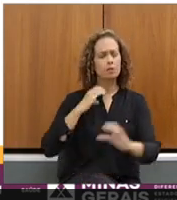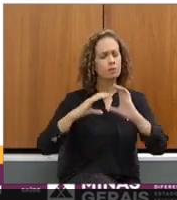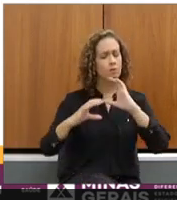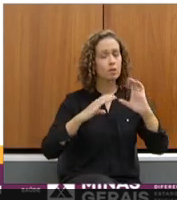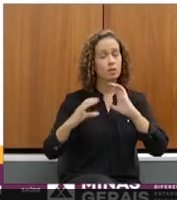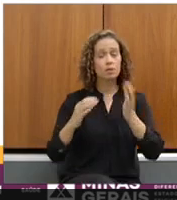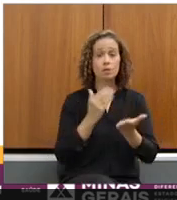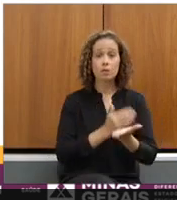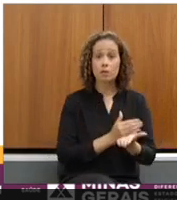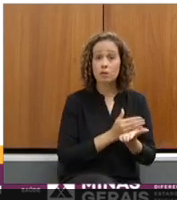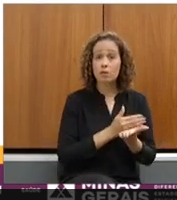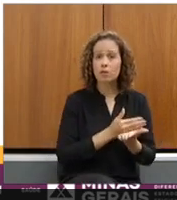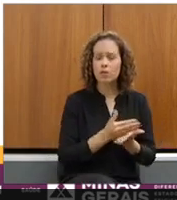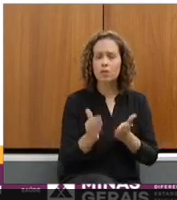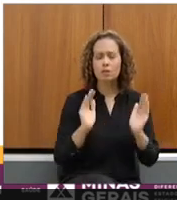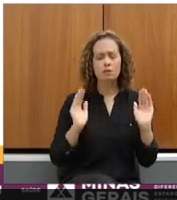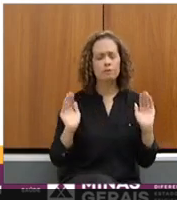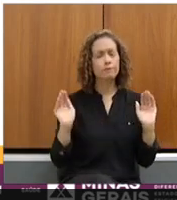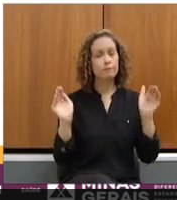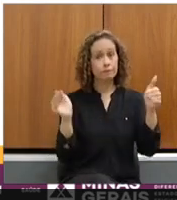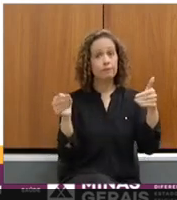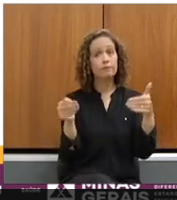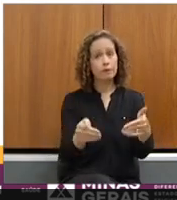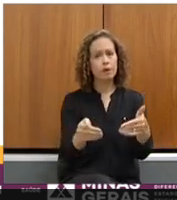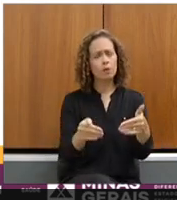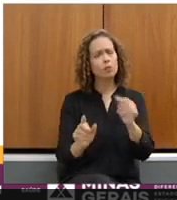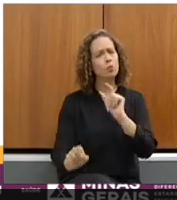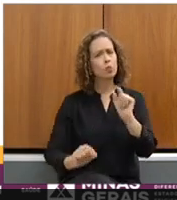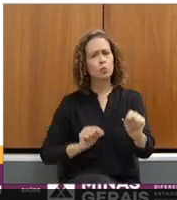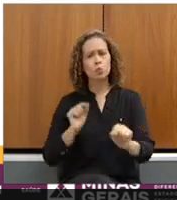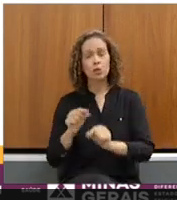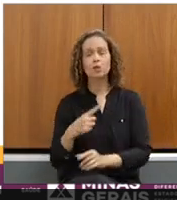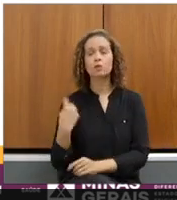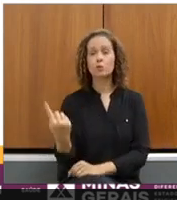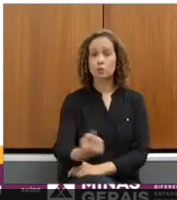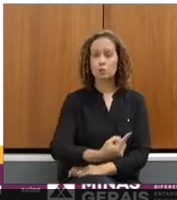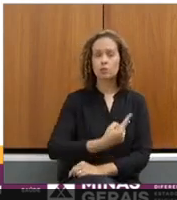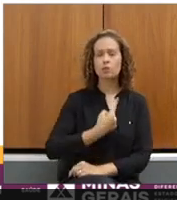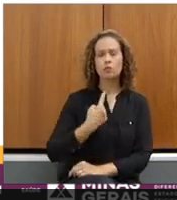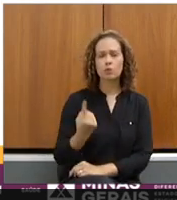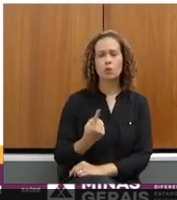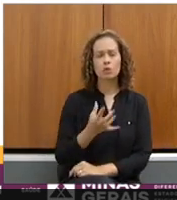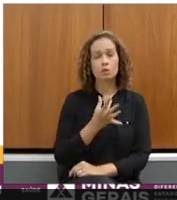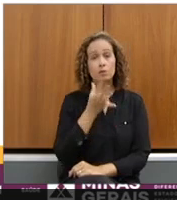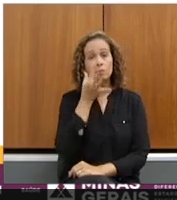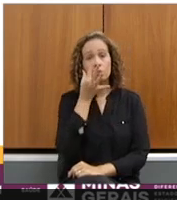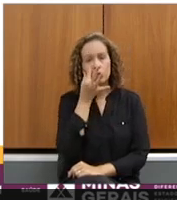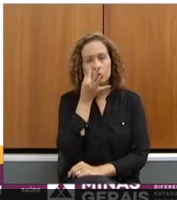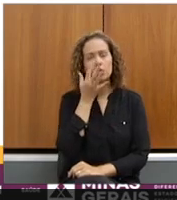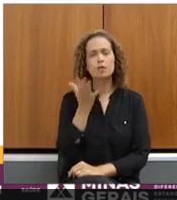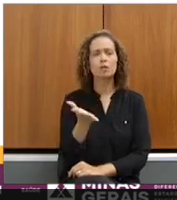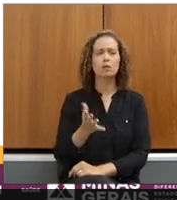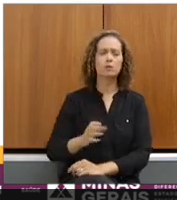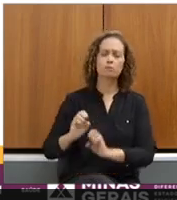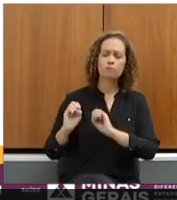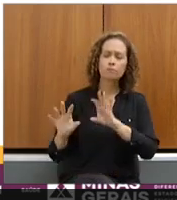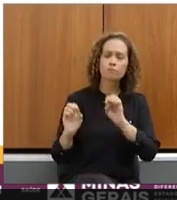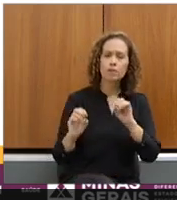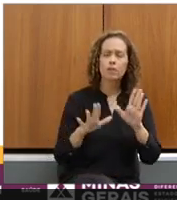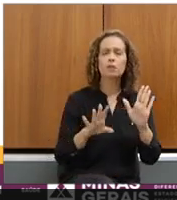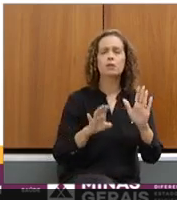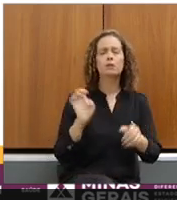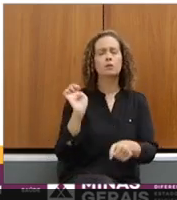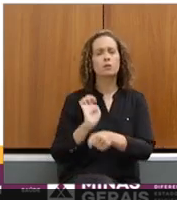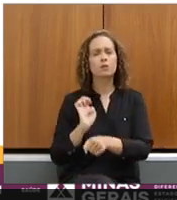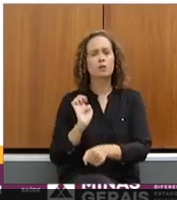desde o início ela tem sido muito focada no sentido de nós estarmos presente conduzindo o estado com